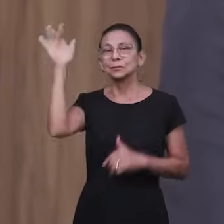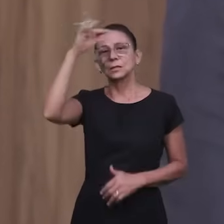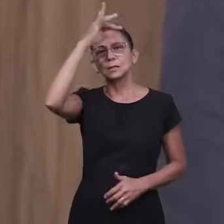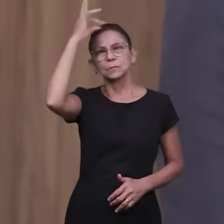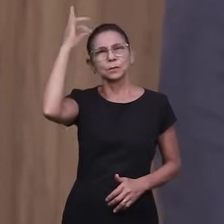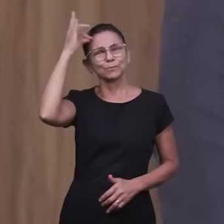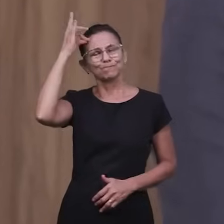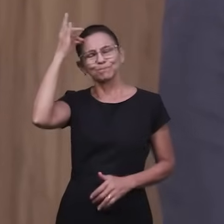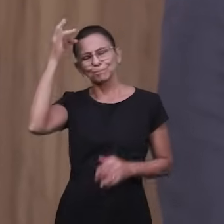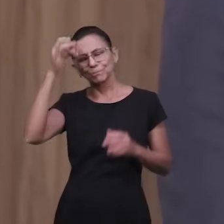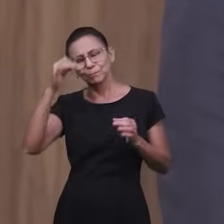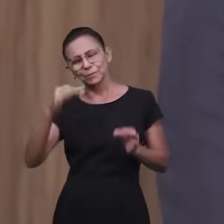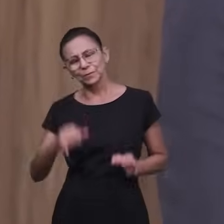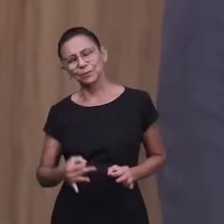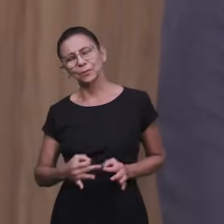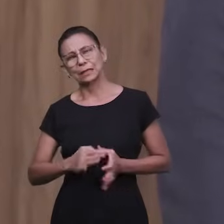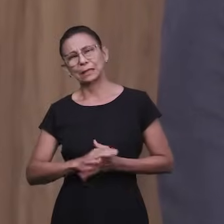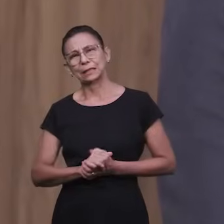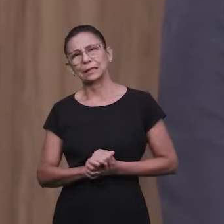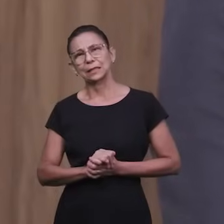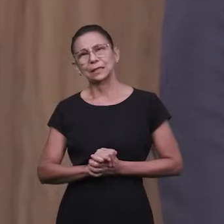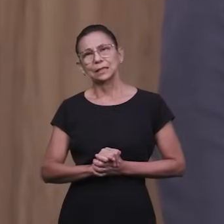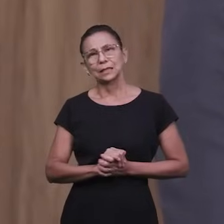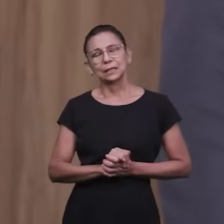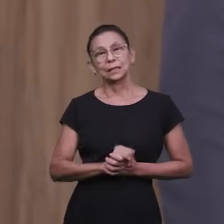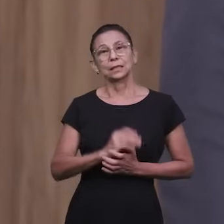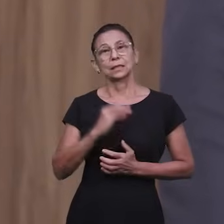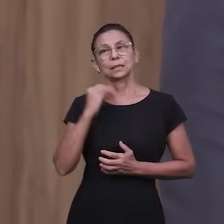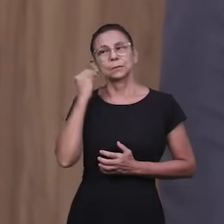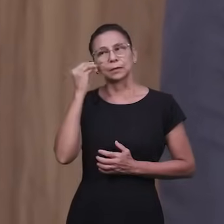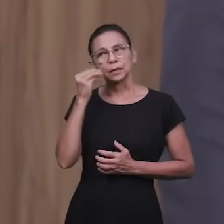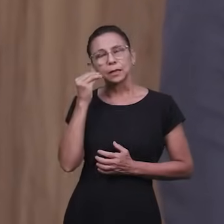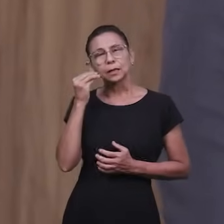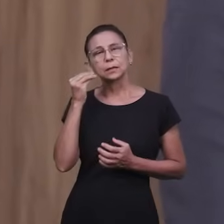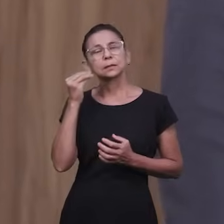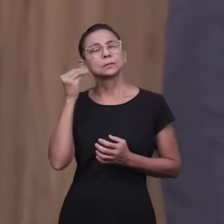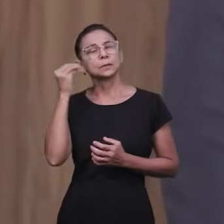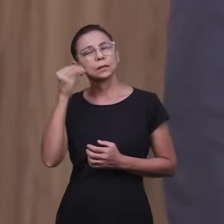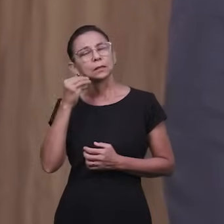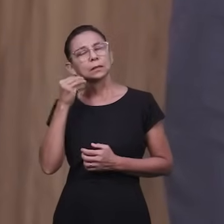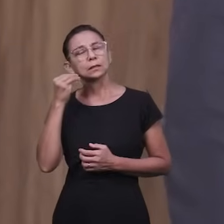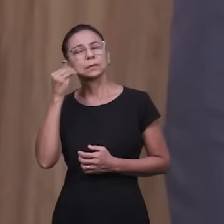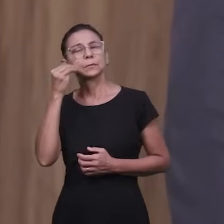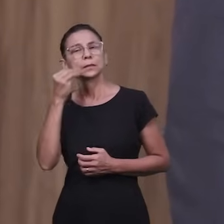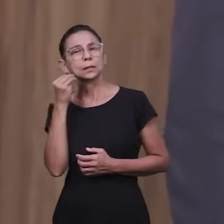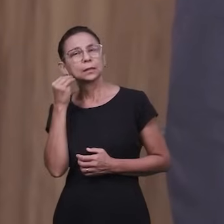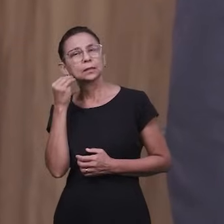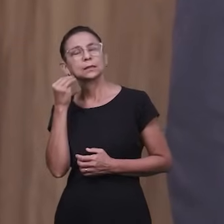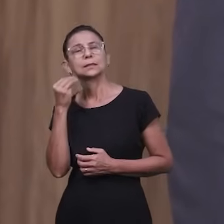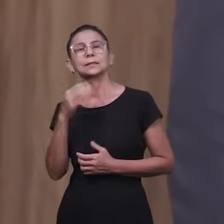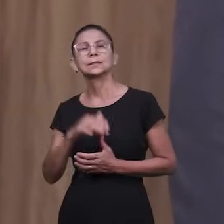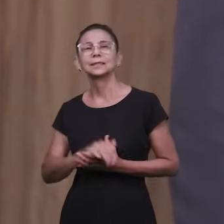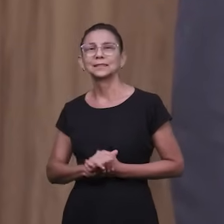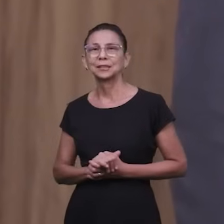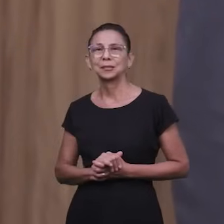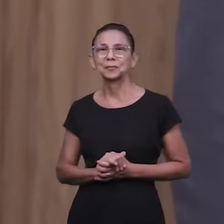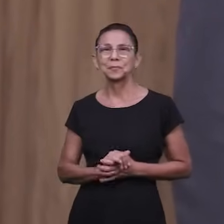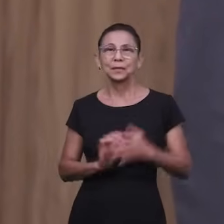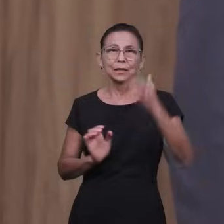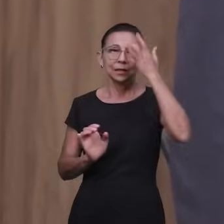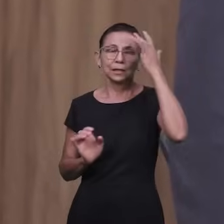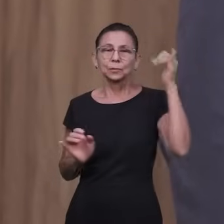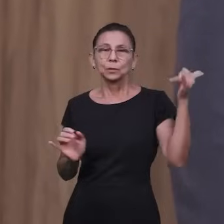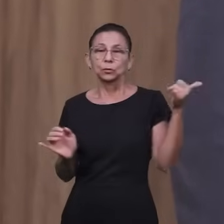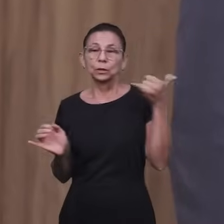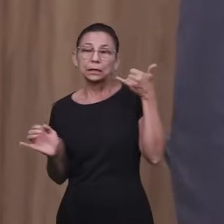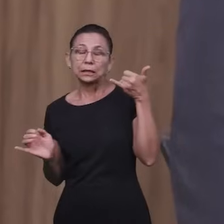vez mais, porque cada atendimento é uma experiência nova. E a experiência que eu vou trazer aqui